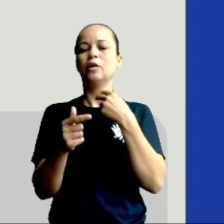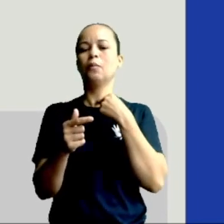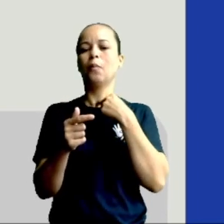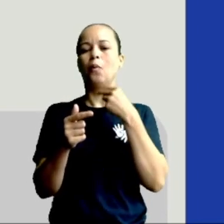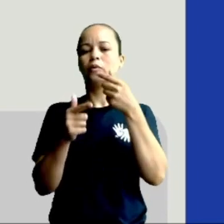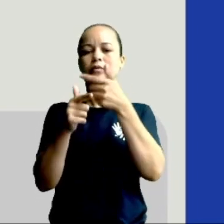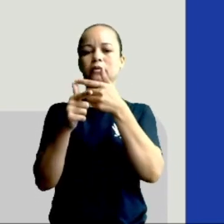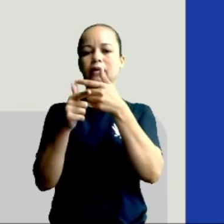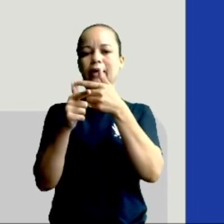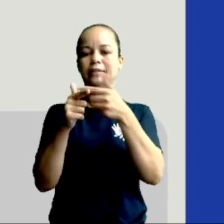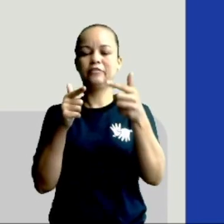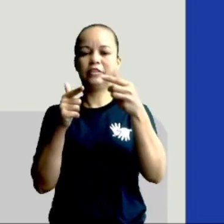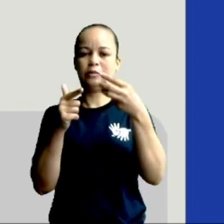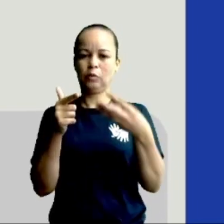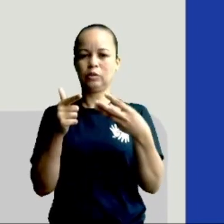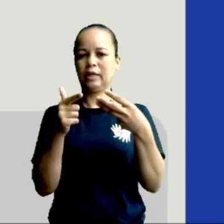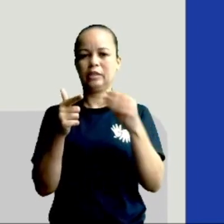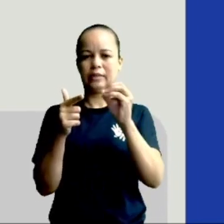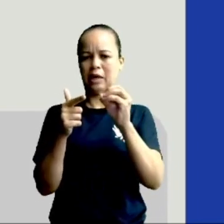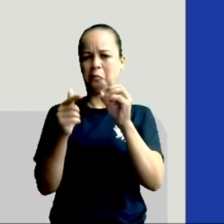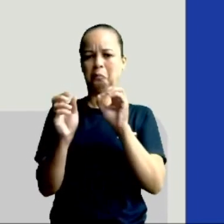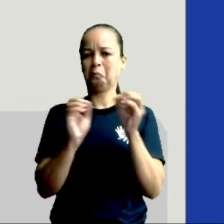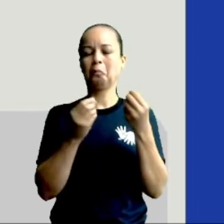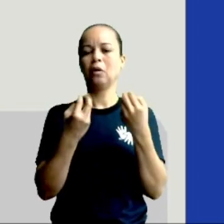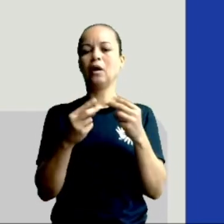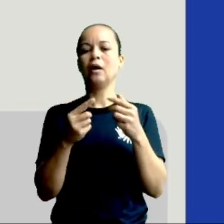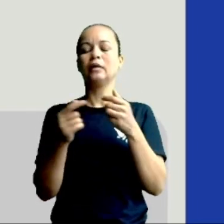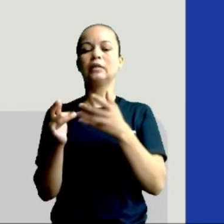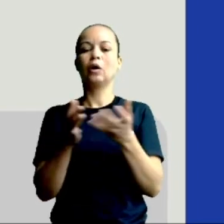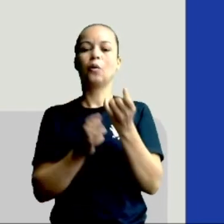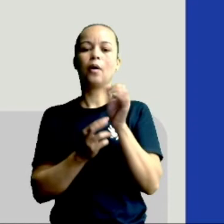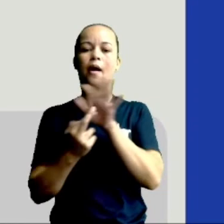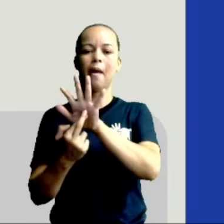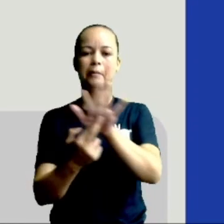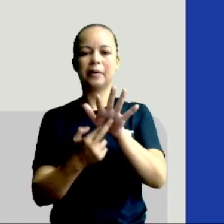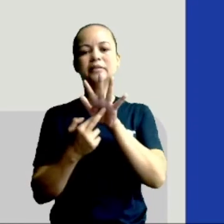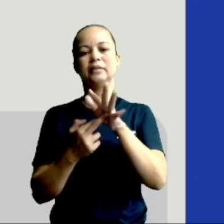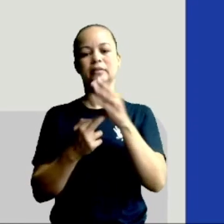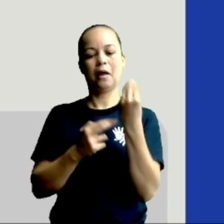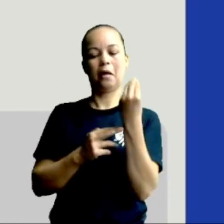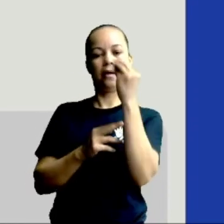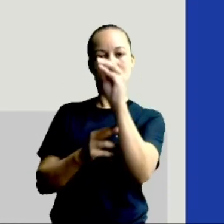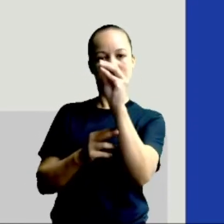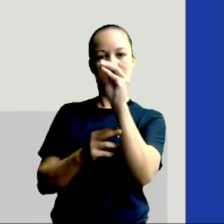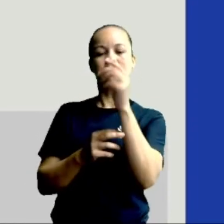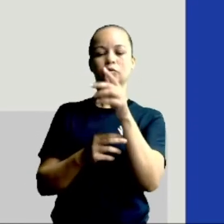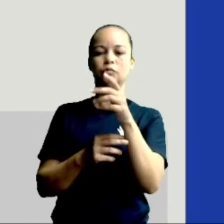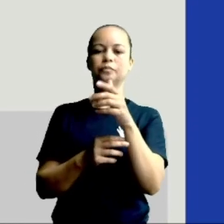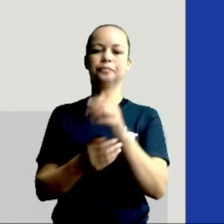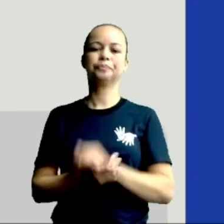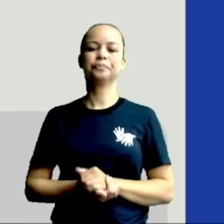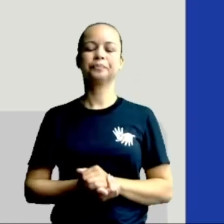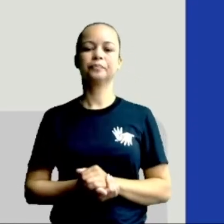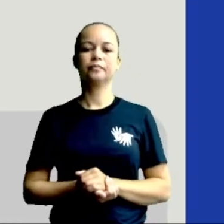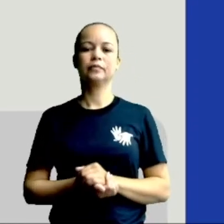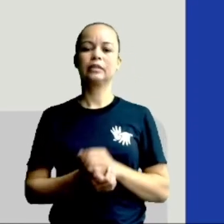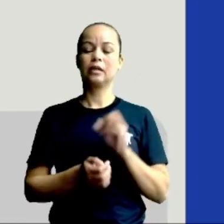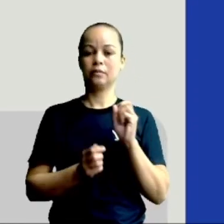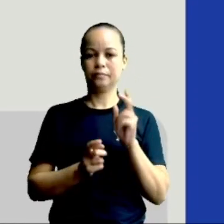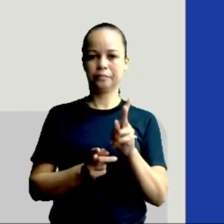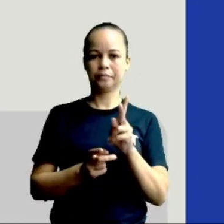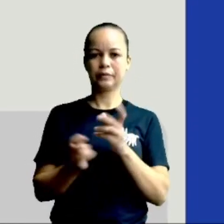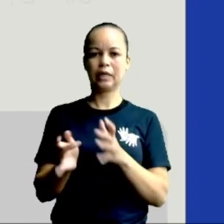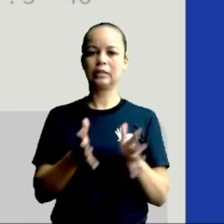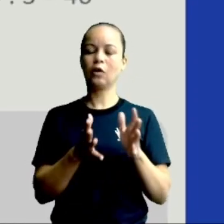dividir para 3 pessoas. Eu tenho uma quantidade para dividir? Não. Mas eu tenho que representar lá no quociente, ok? Então,